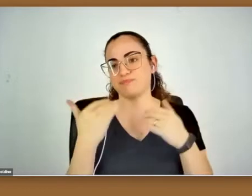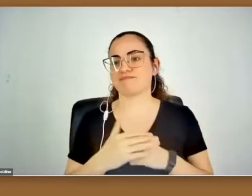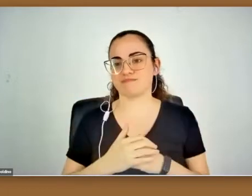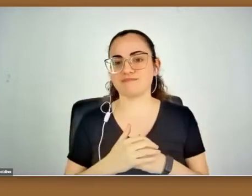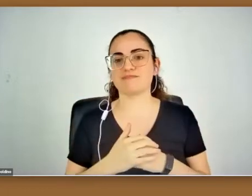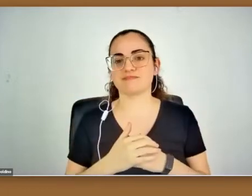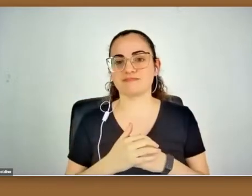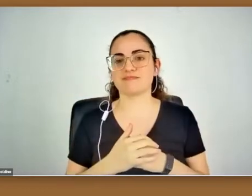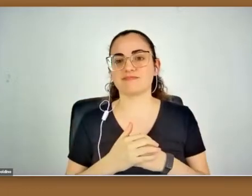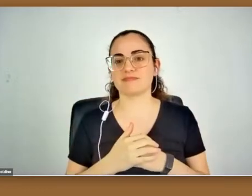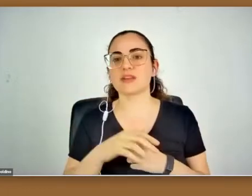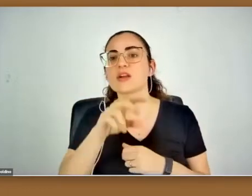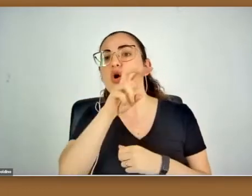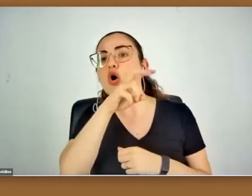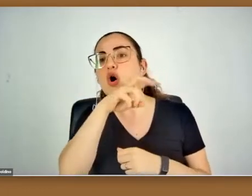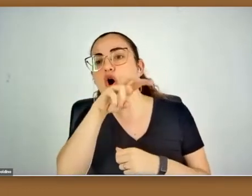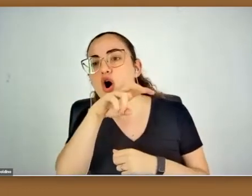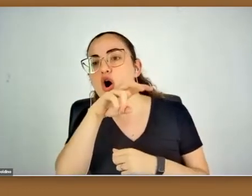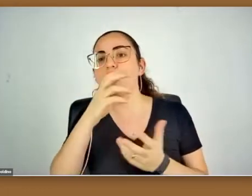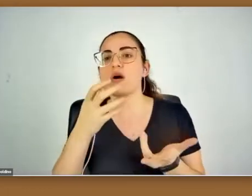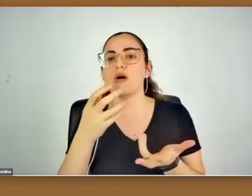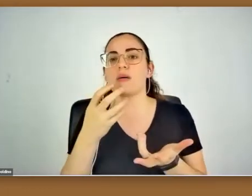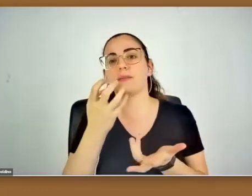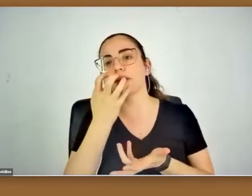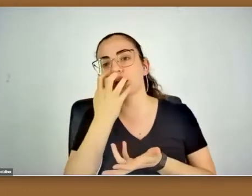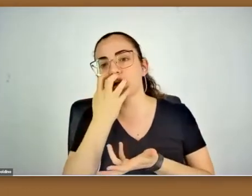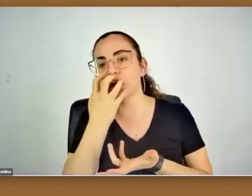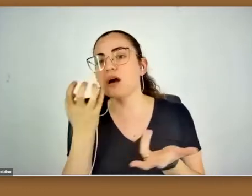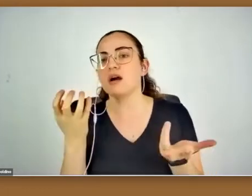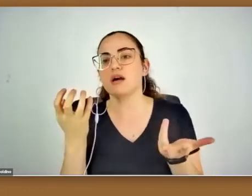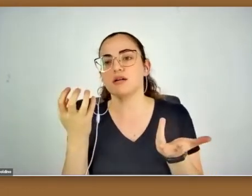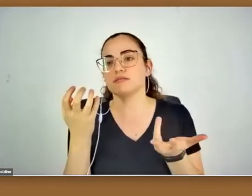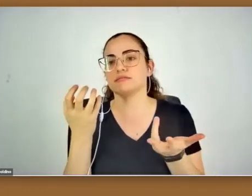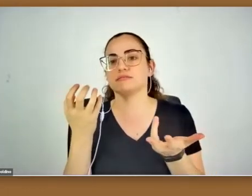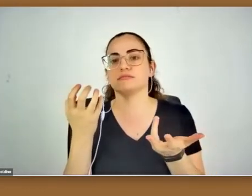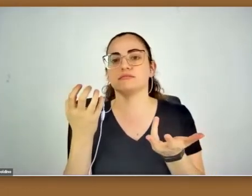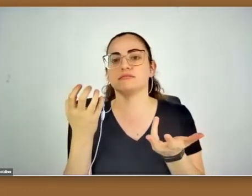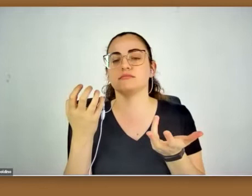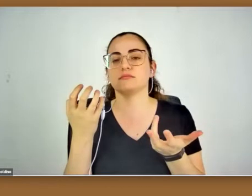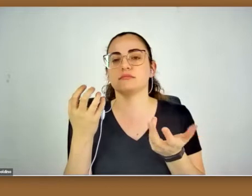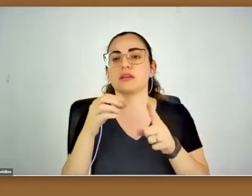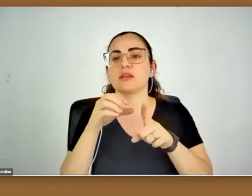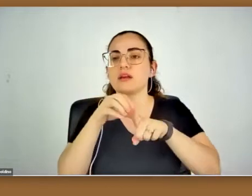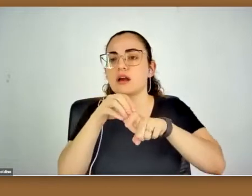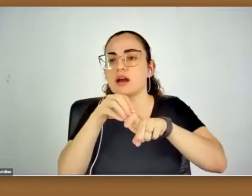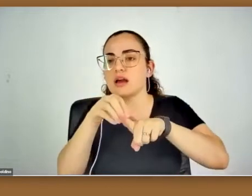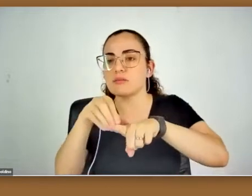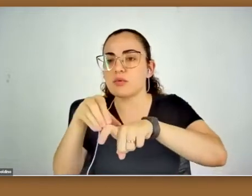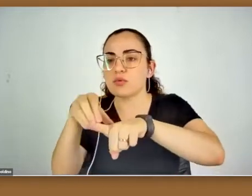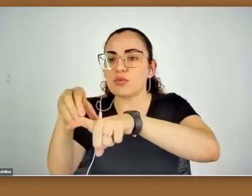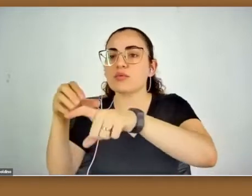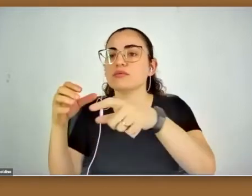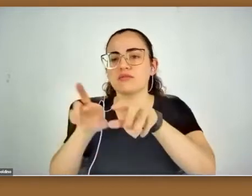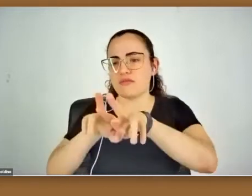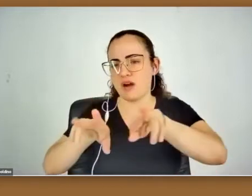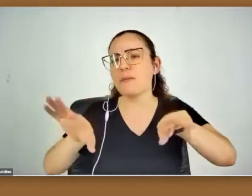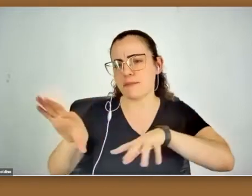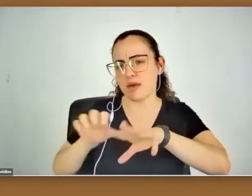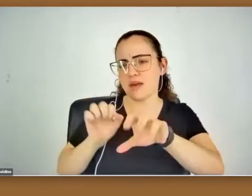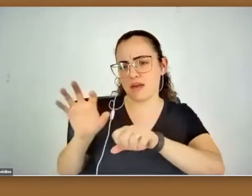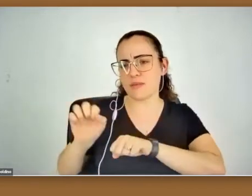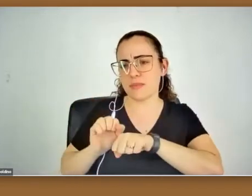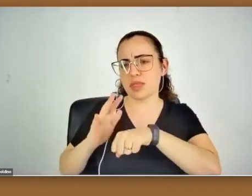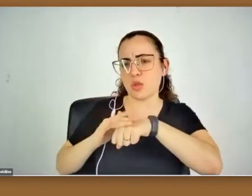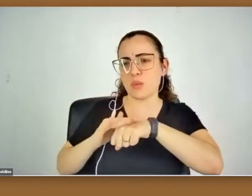Cães, flebotomíneos, barbeiro, lá da doença de Chagas, caramujos, também transmitem algumas